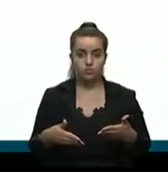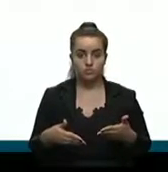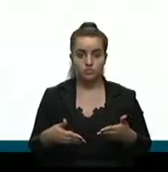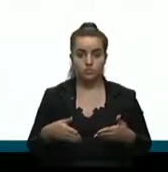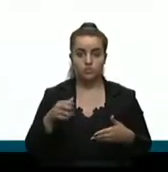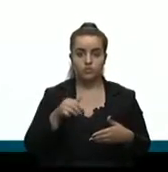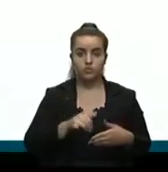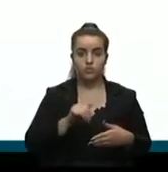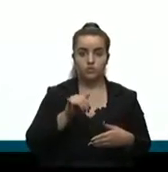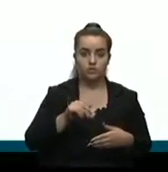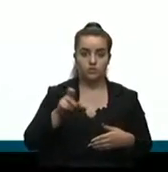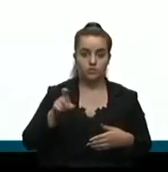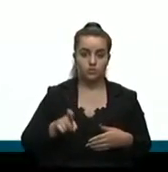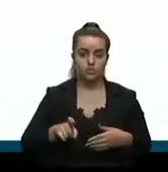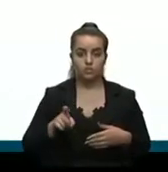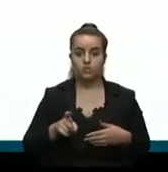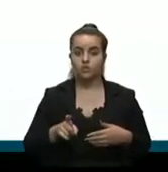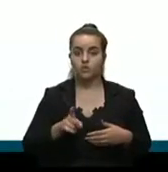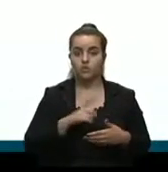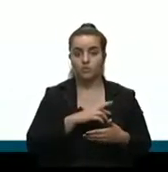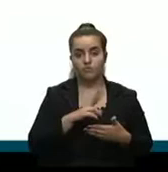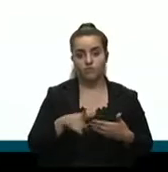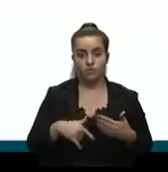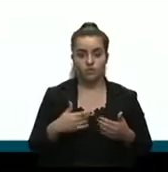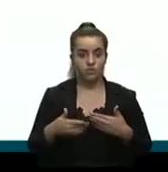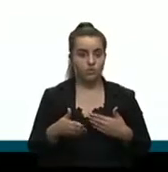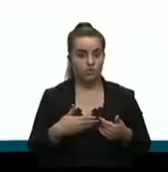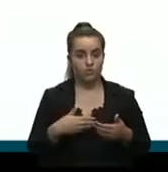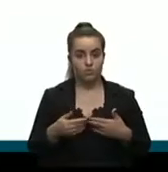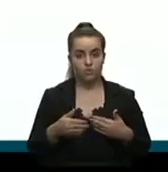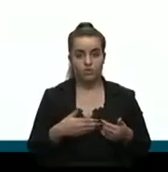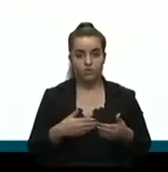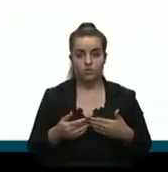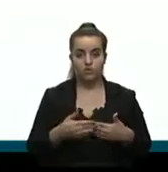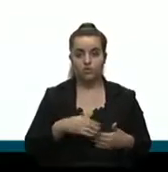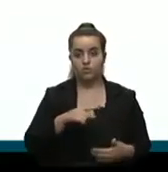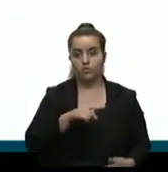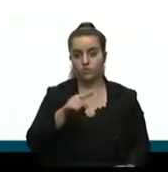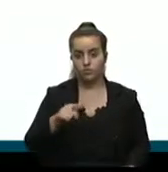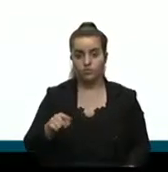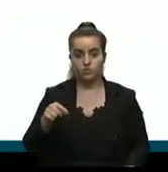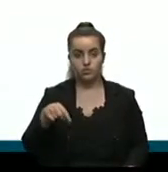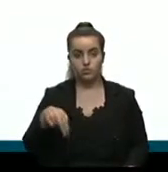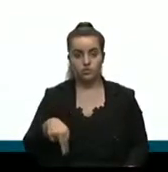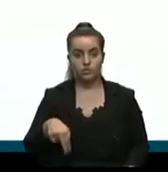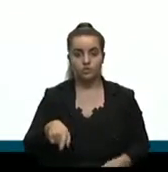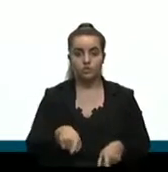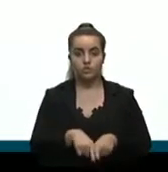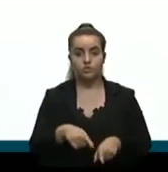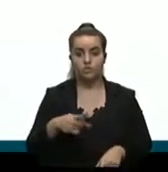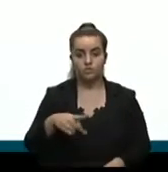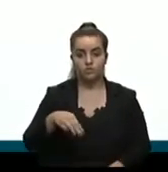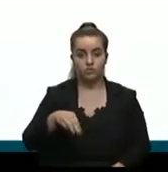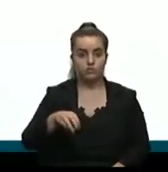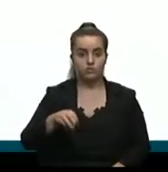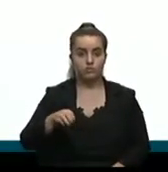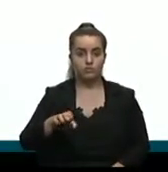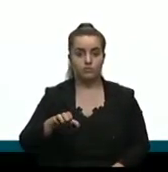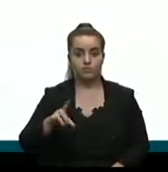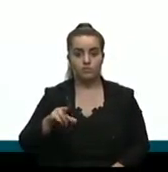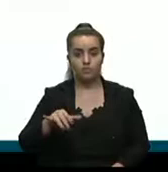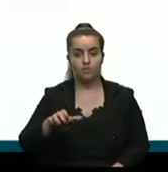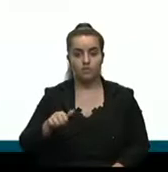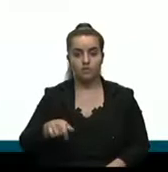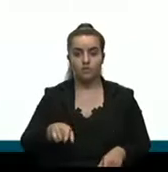y ou x, uma variável qualquer, o tio, n e a média e a variância entre